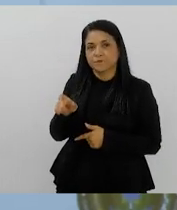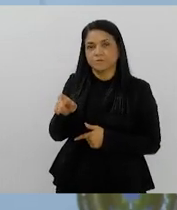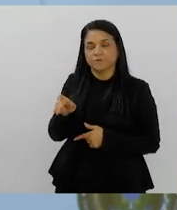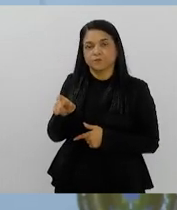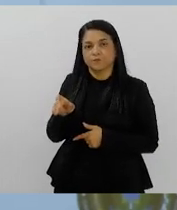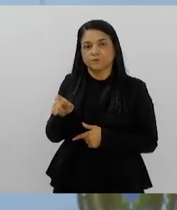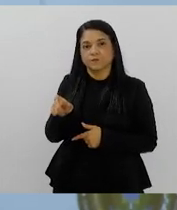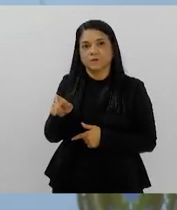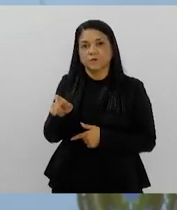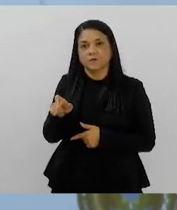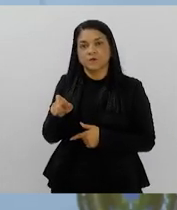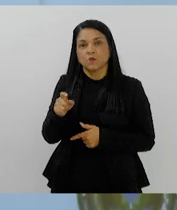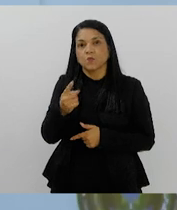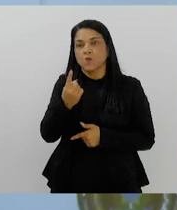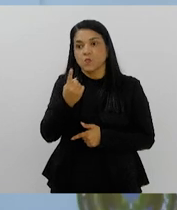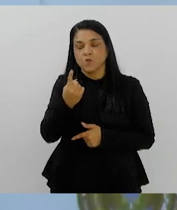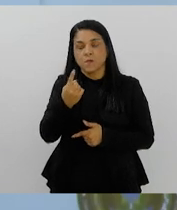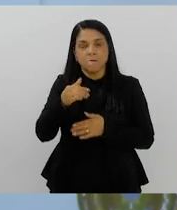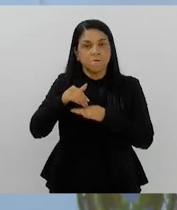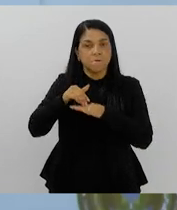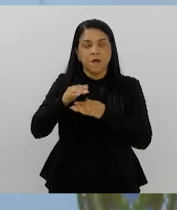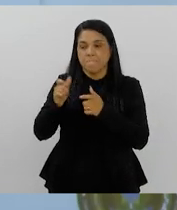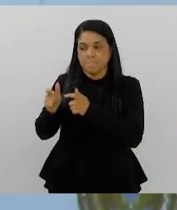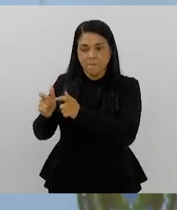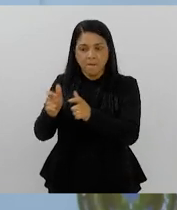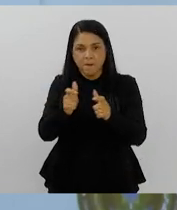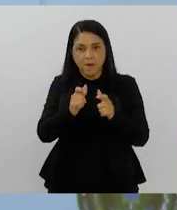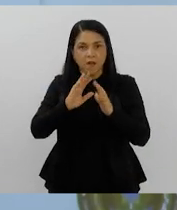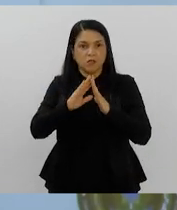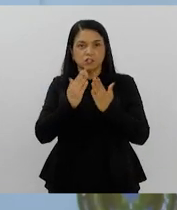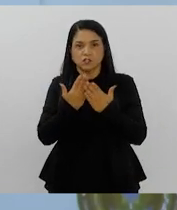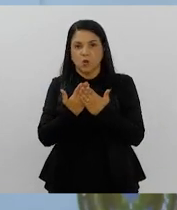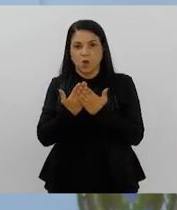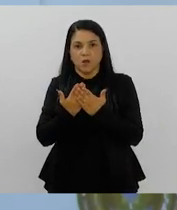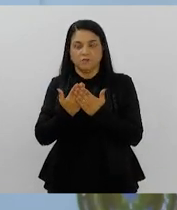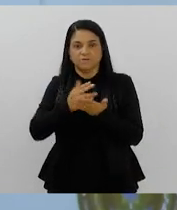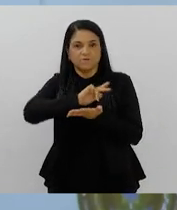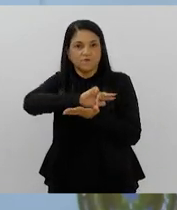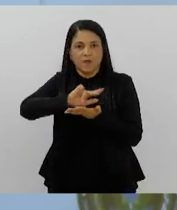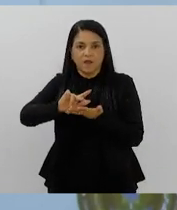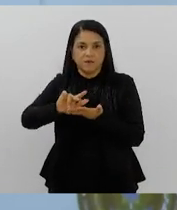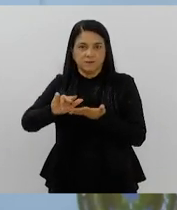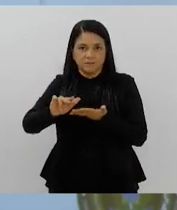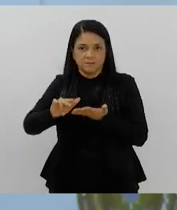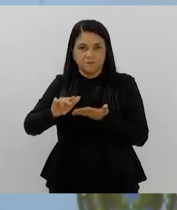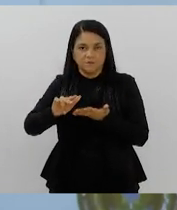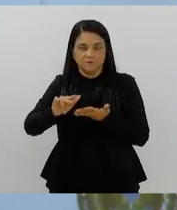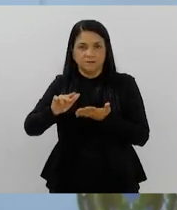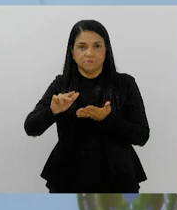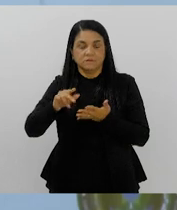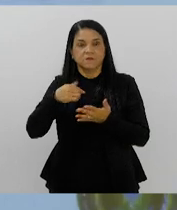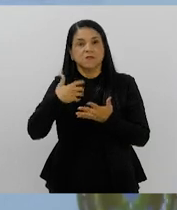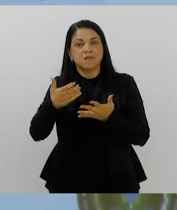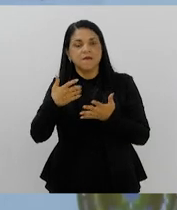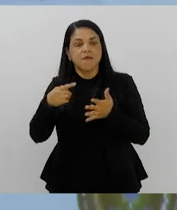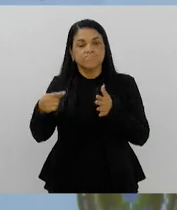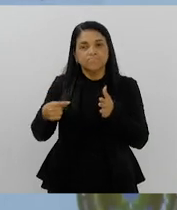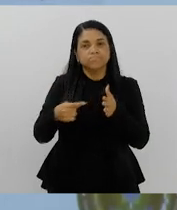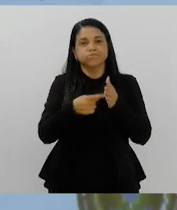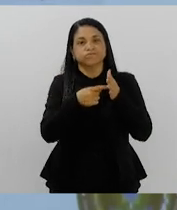mais de uma região, escolas de diferentes regiões que ele teria intenção de fazer algum tipo de prática